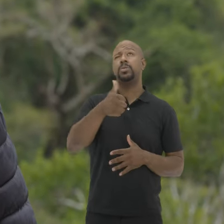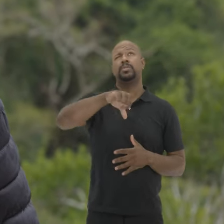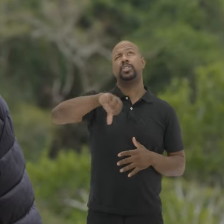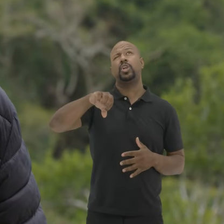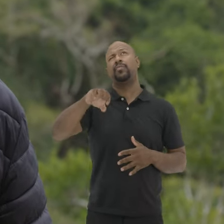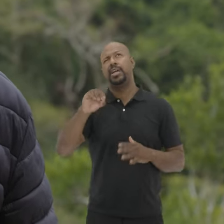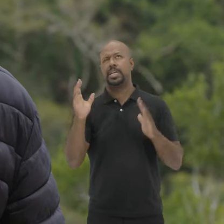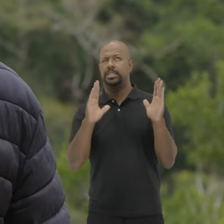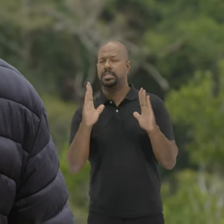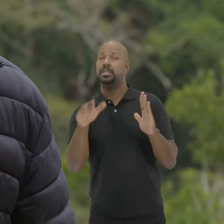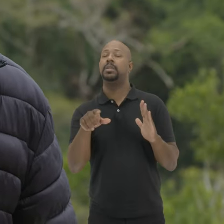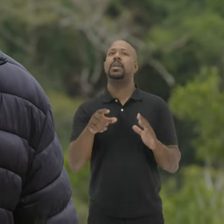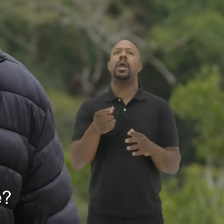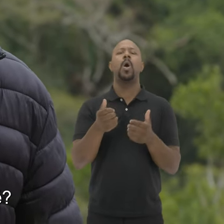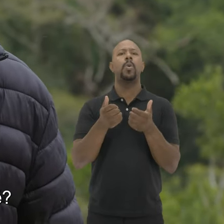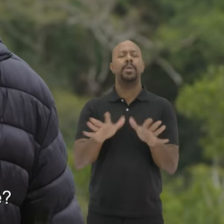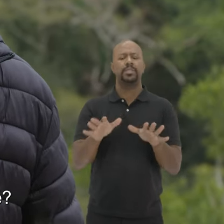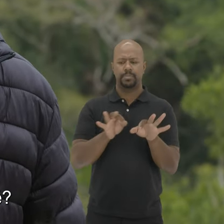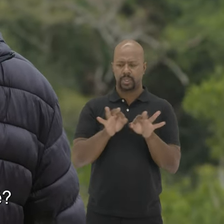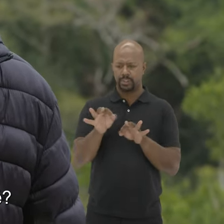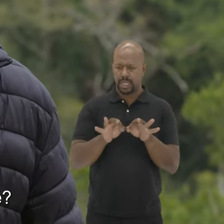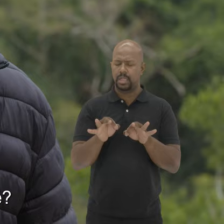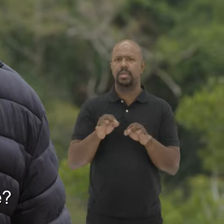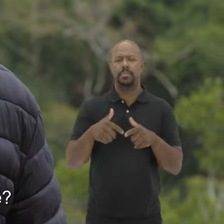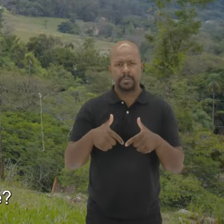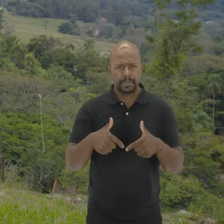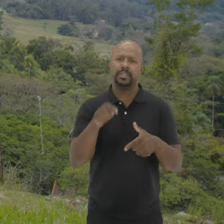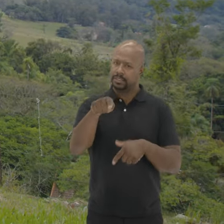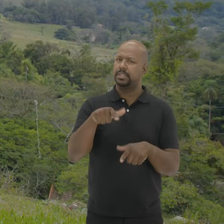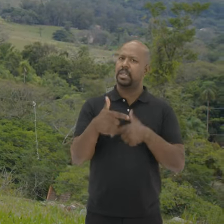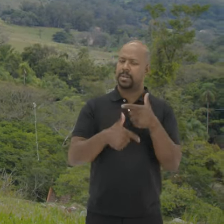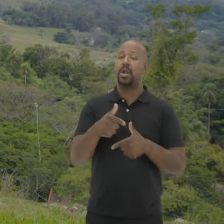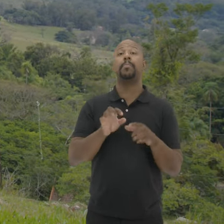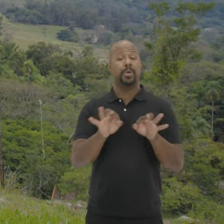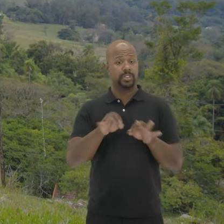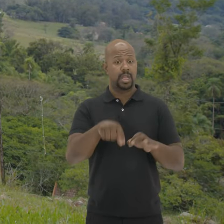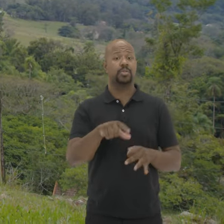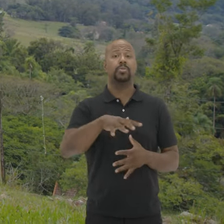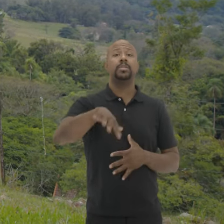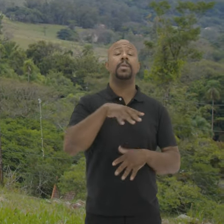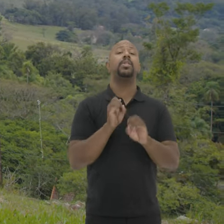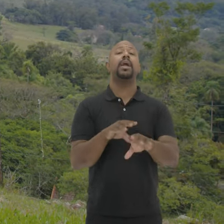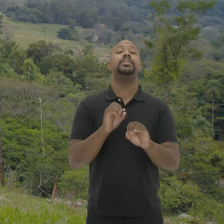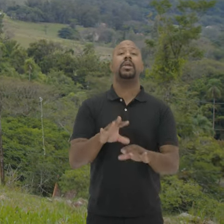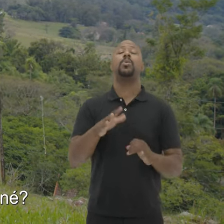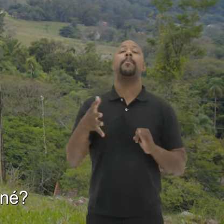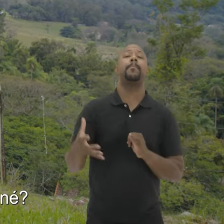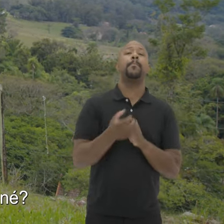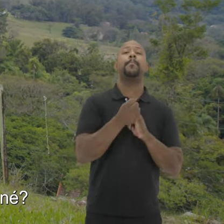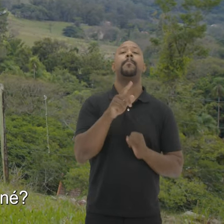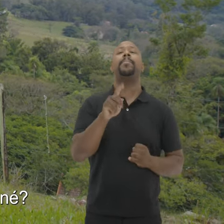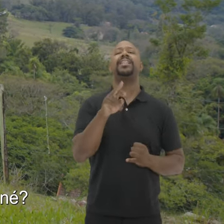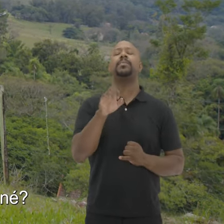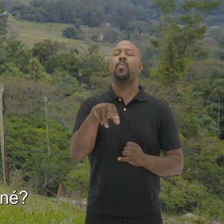90, é que entra um projeto... O projeto que tu trabalhou, né? Isso. Projeto Regional de Educação Patrimonial. Que